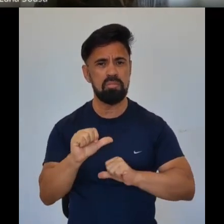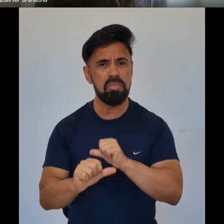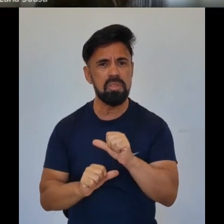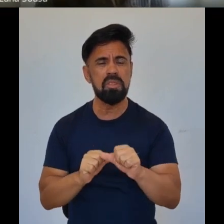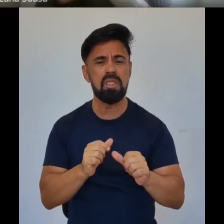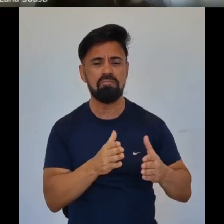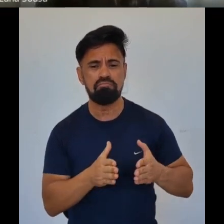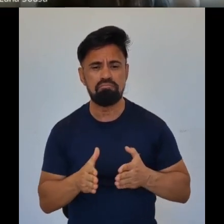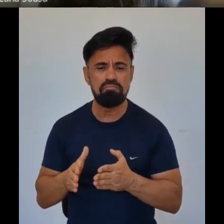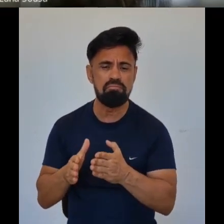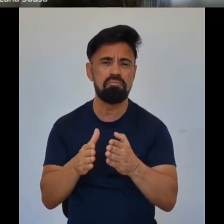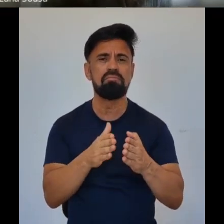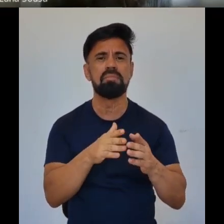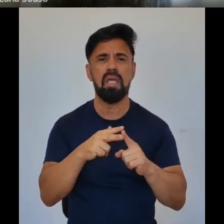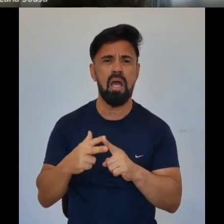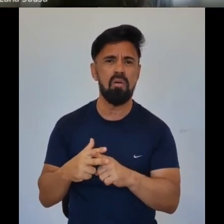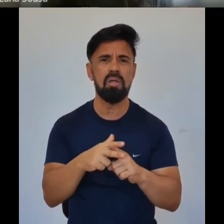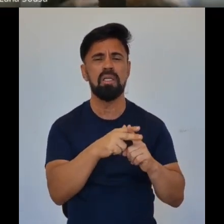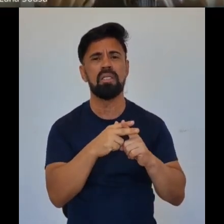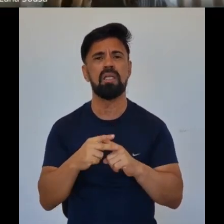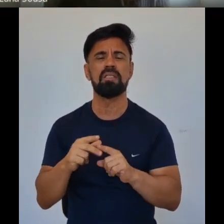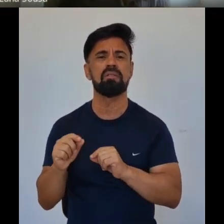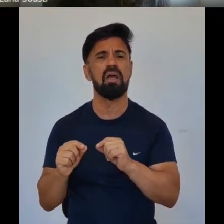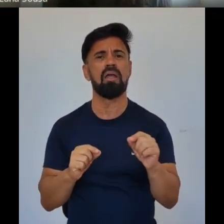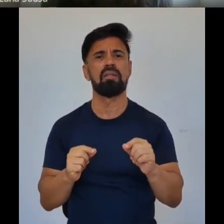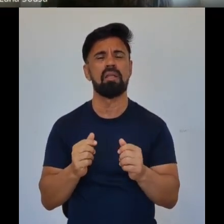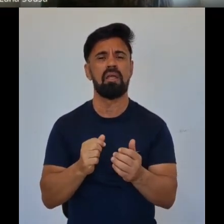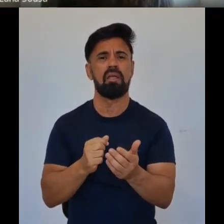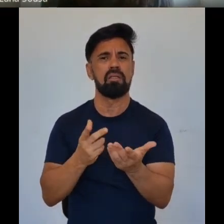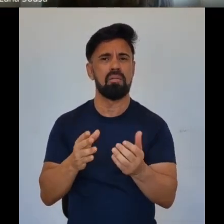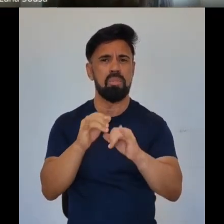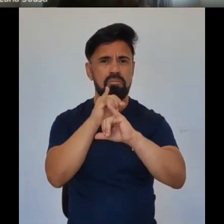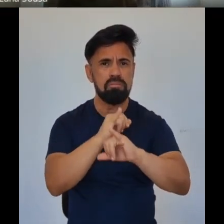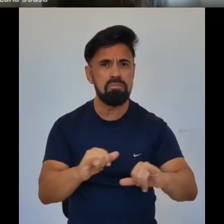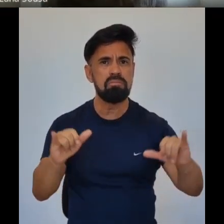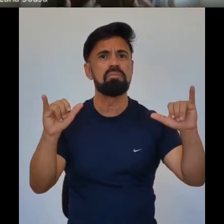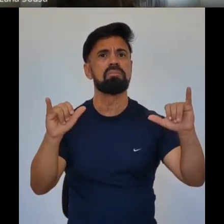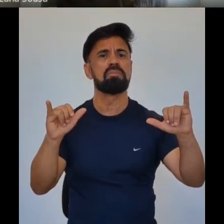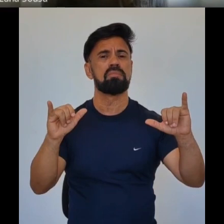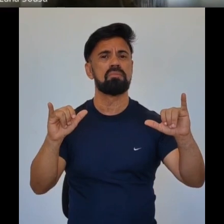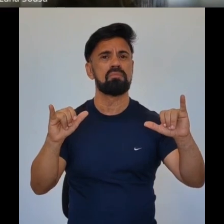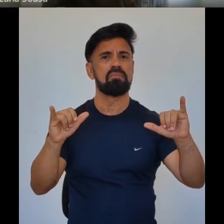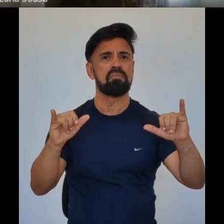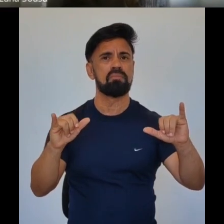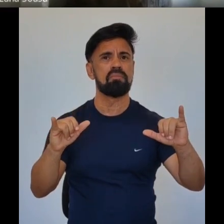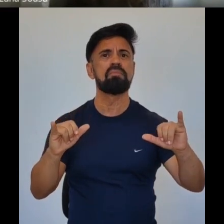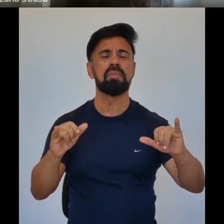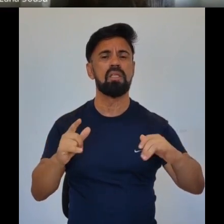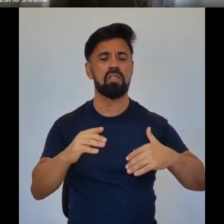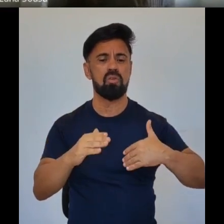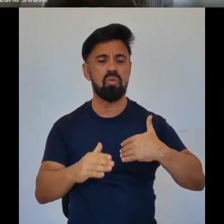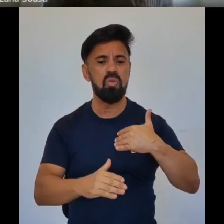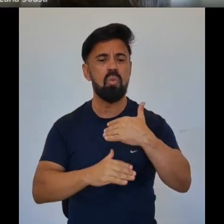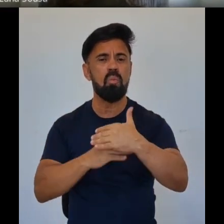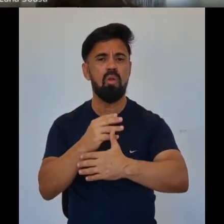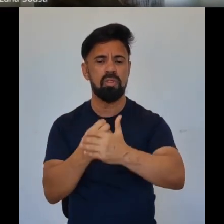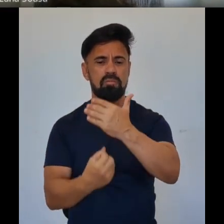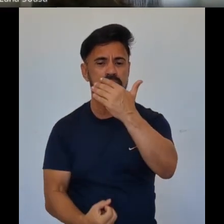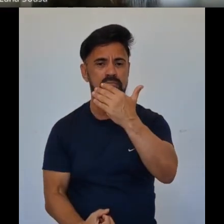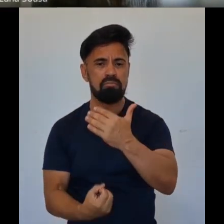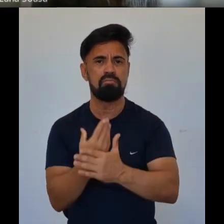de diretrizes, uma regulamentação até a sua publicação, e a partir da sua publicação ela passa por um processo